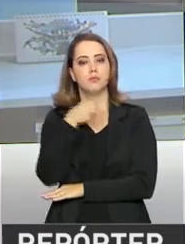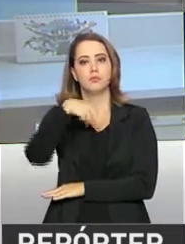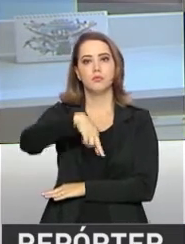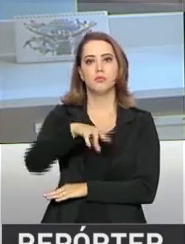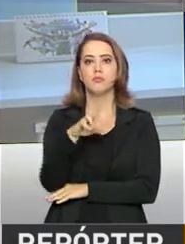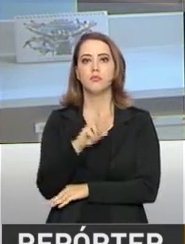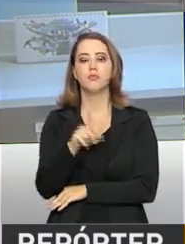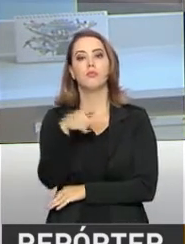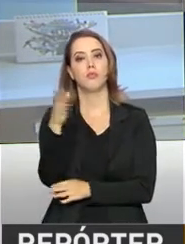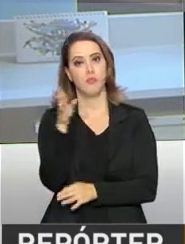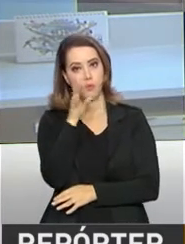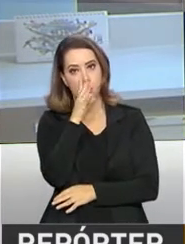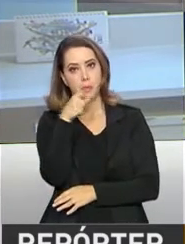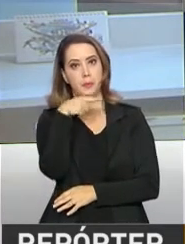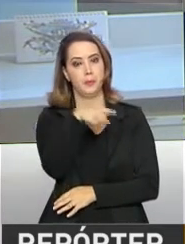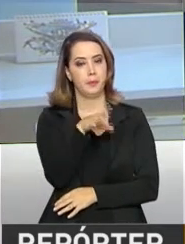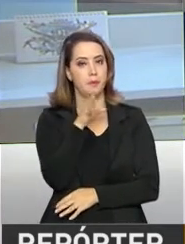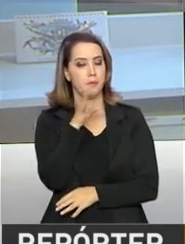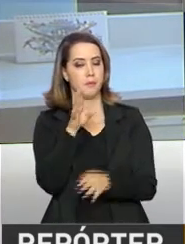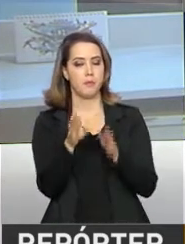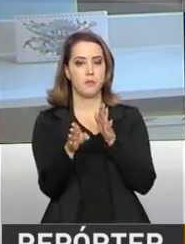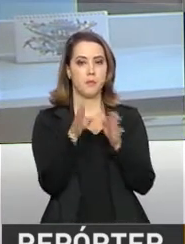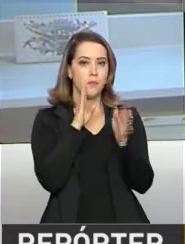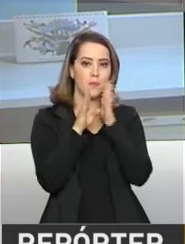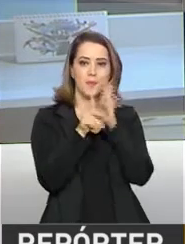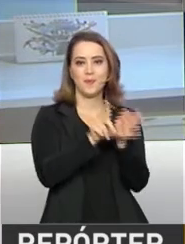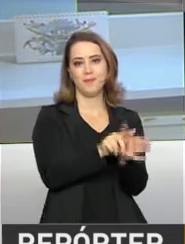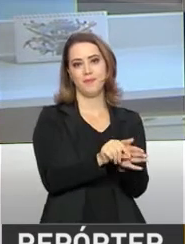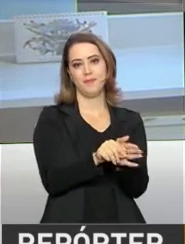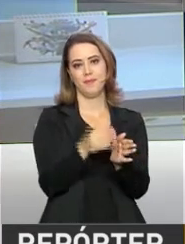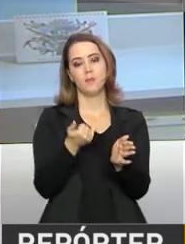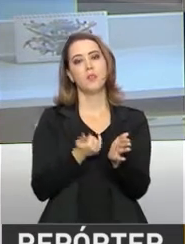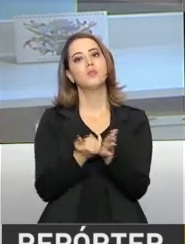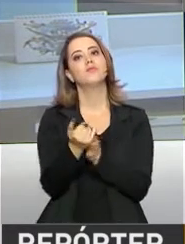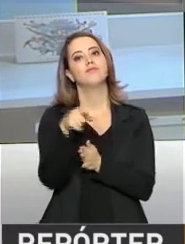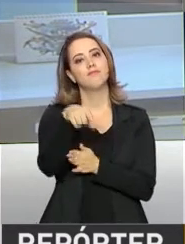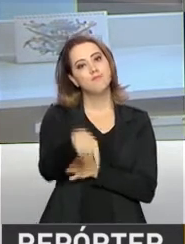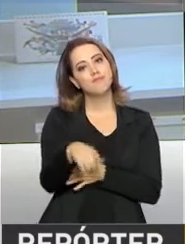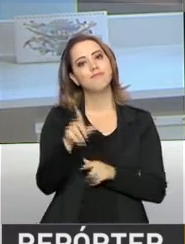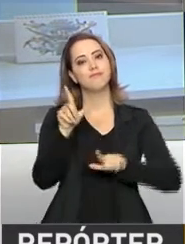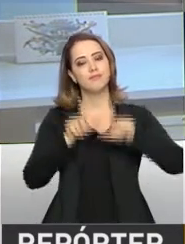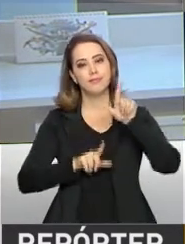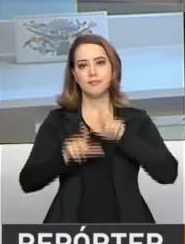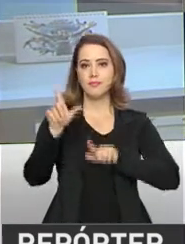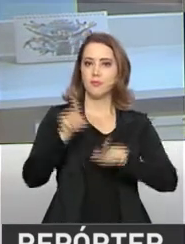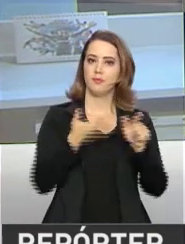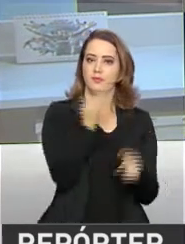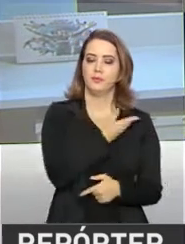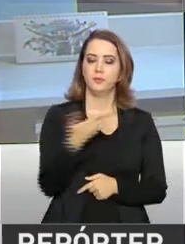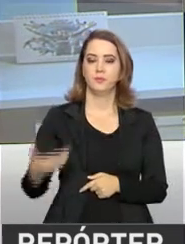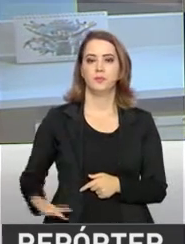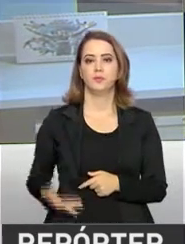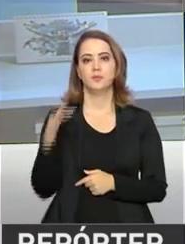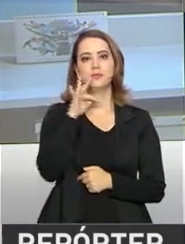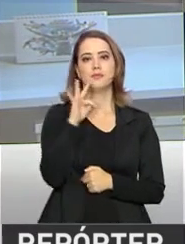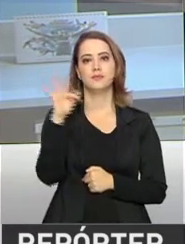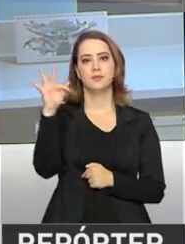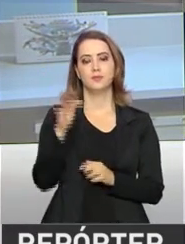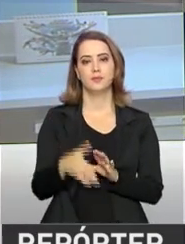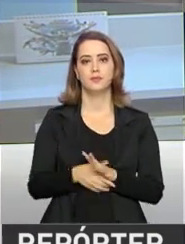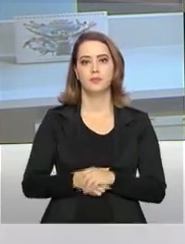nbr acompanhe também as novidades em nossas redes sociais e você continue com a gente aqui na nbr a tv do governo